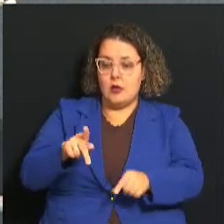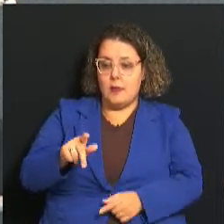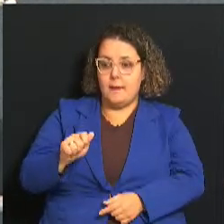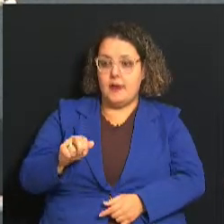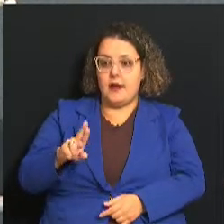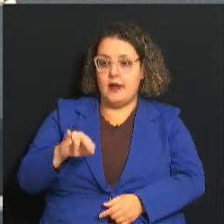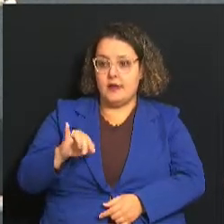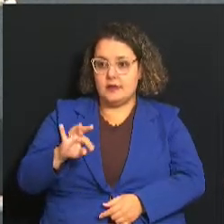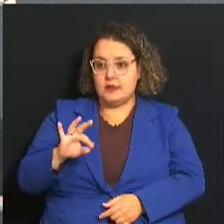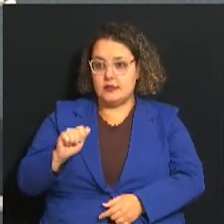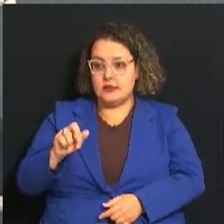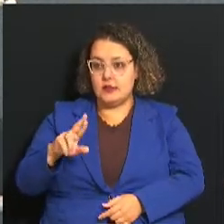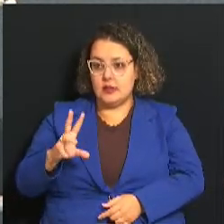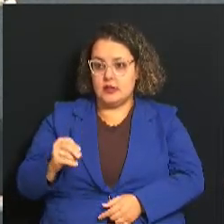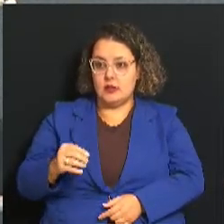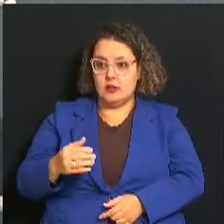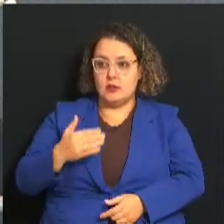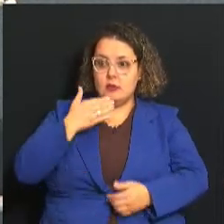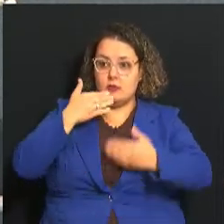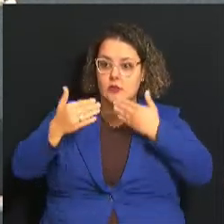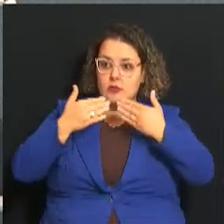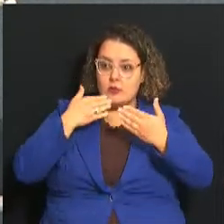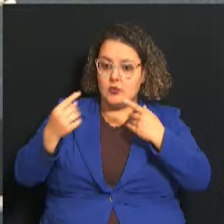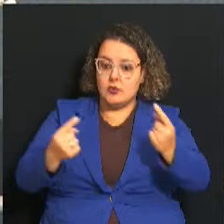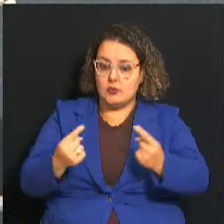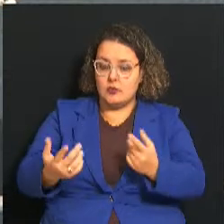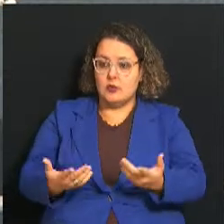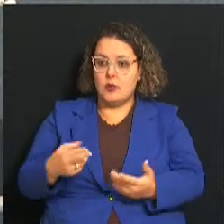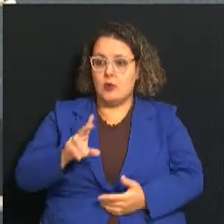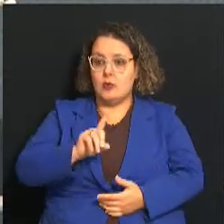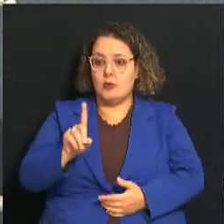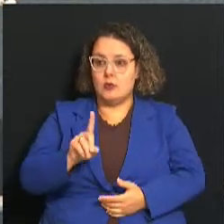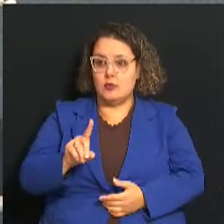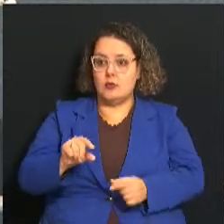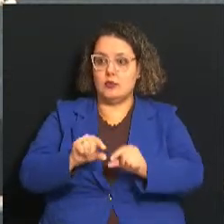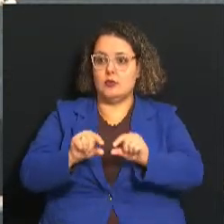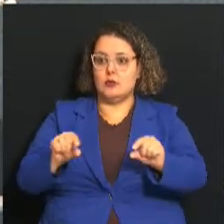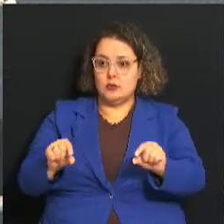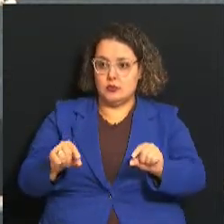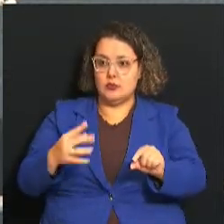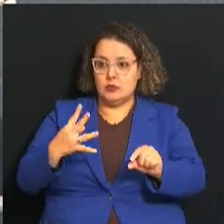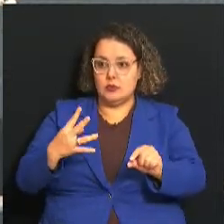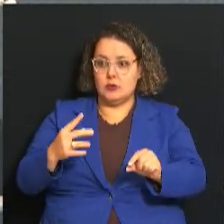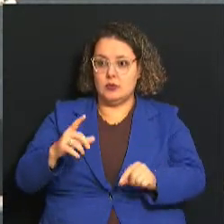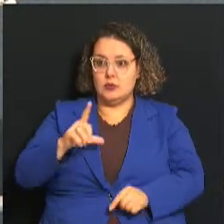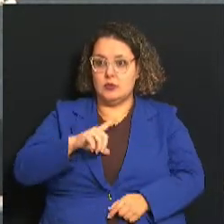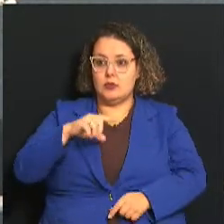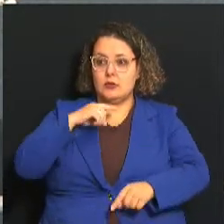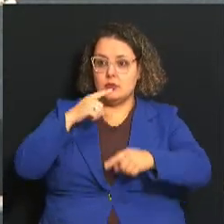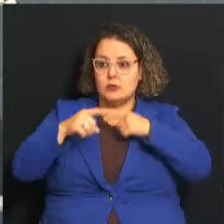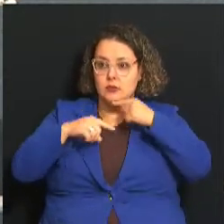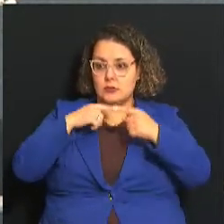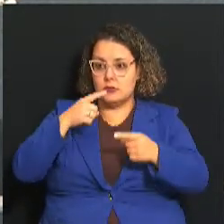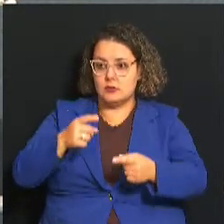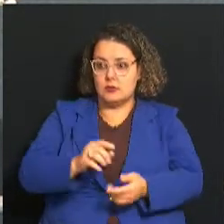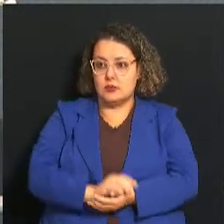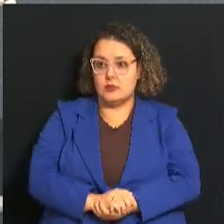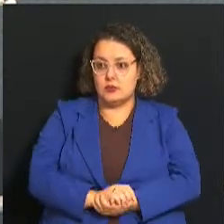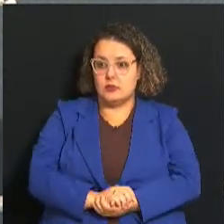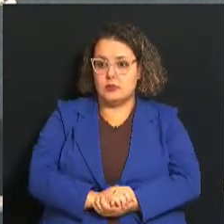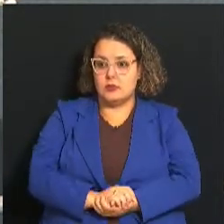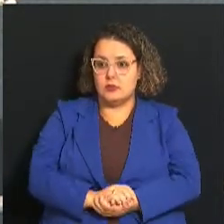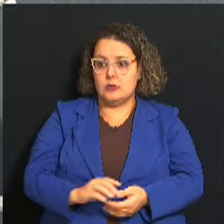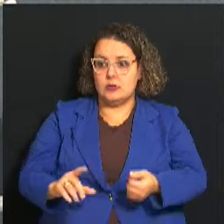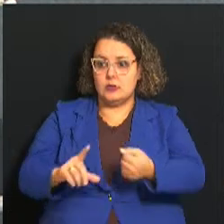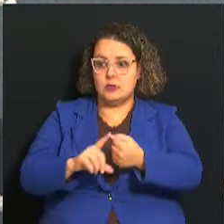acordo com a demanda que as pessoas chegarem ou não? Então, nesse item 4, eu tenho essas duas dúvidas só. Depois o outro é no artigo 5º, mas